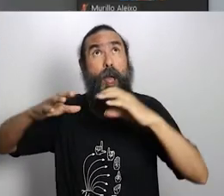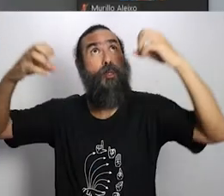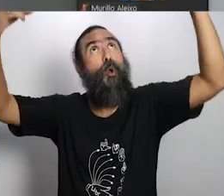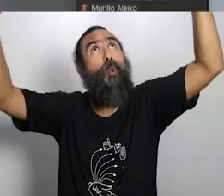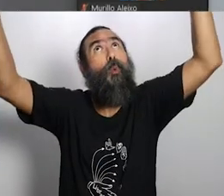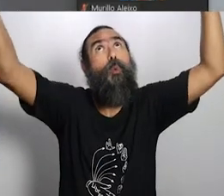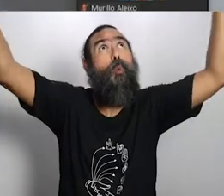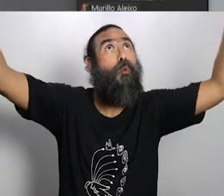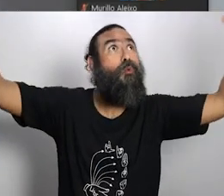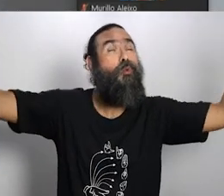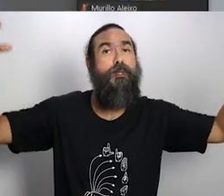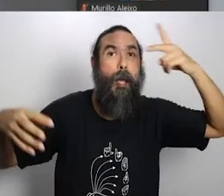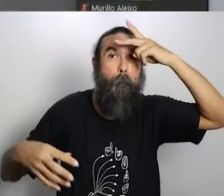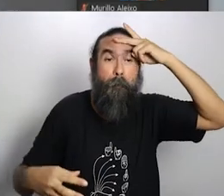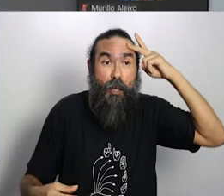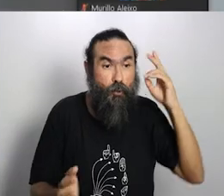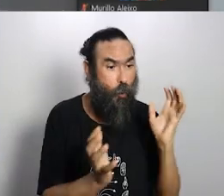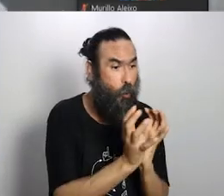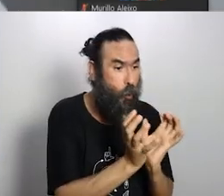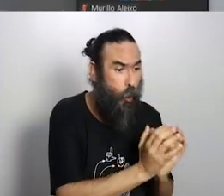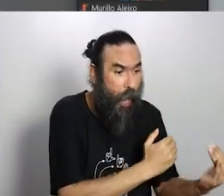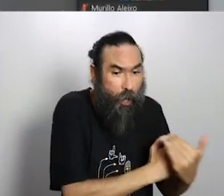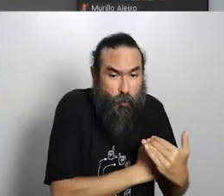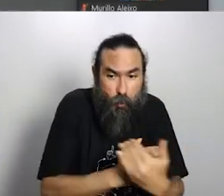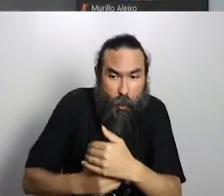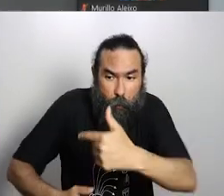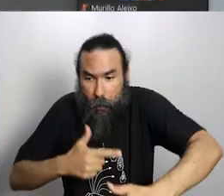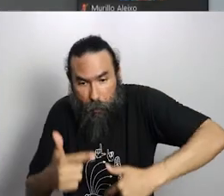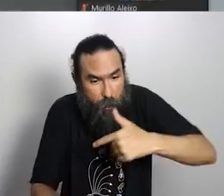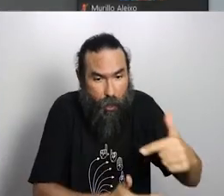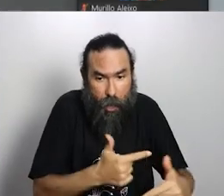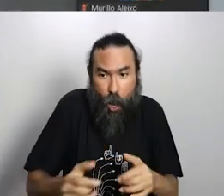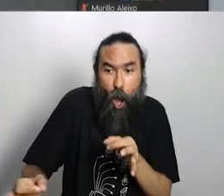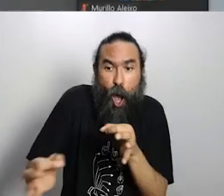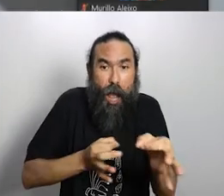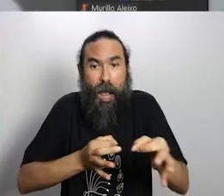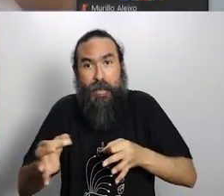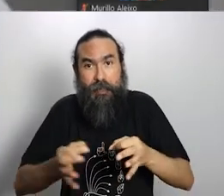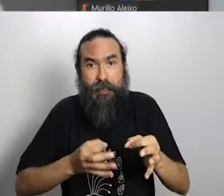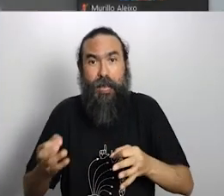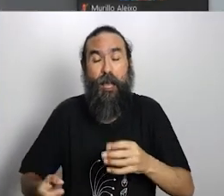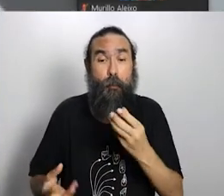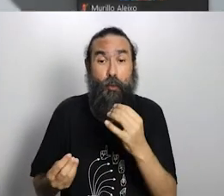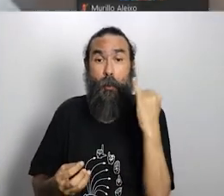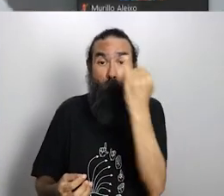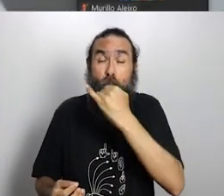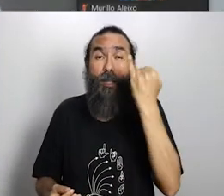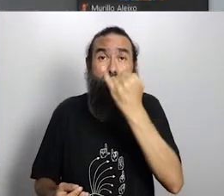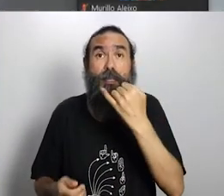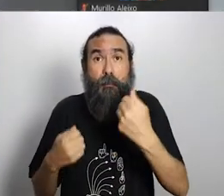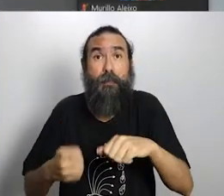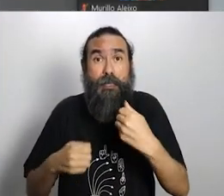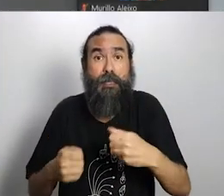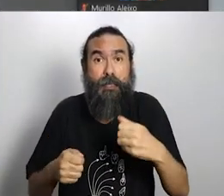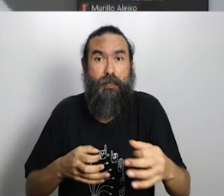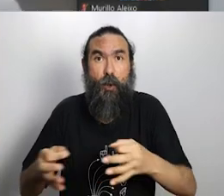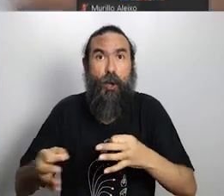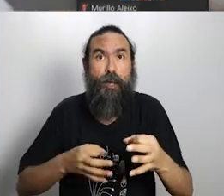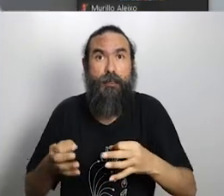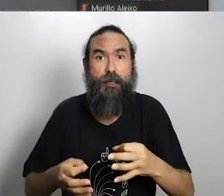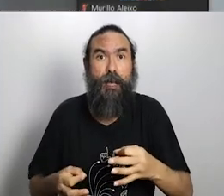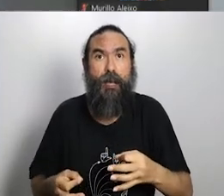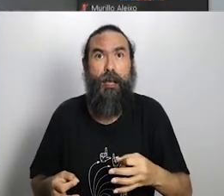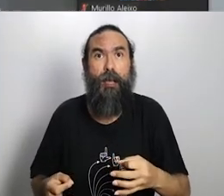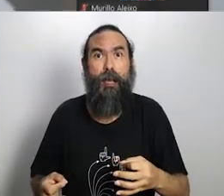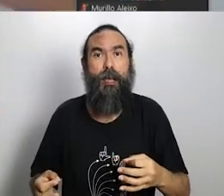outra era, né? Não dá para fazer um fogo no meio do terreiro e fazer uma ciranda. E faz também, porque Lia também